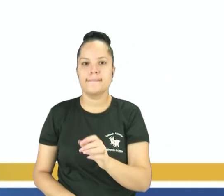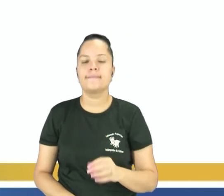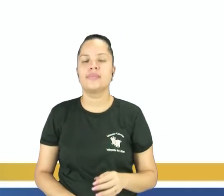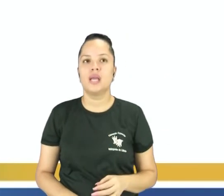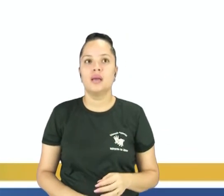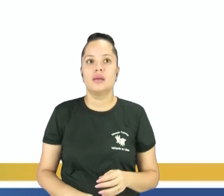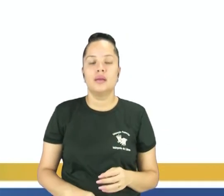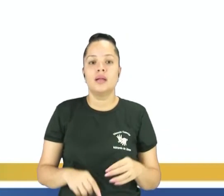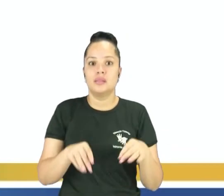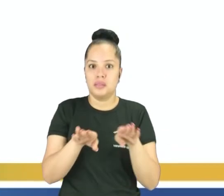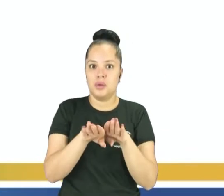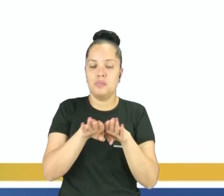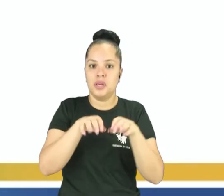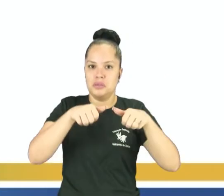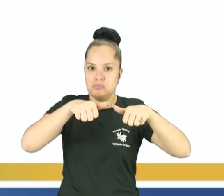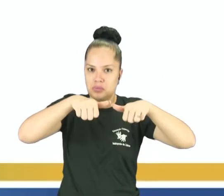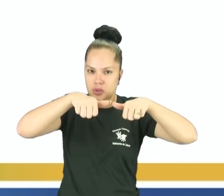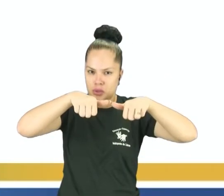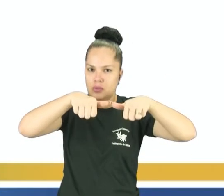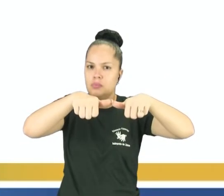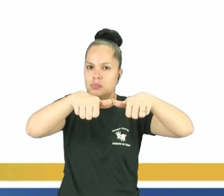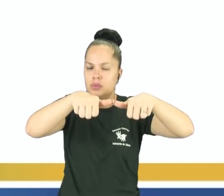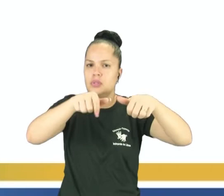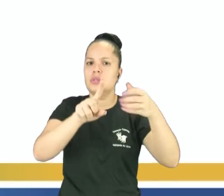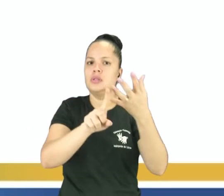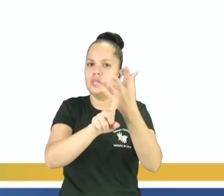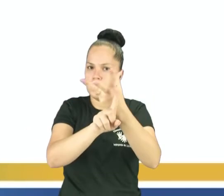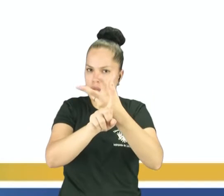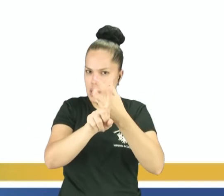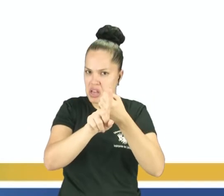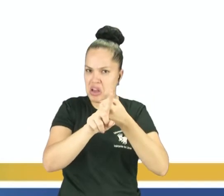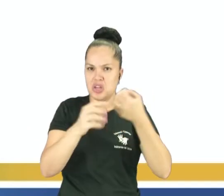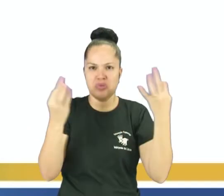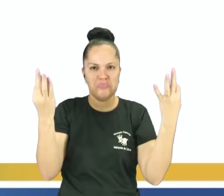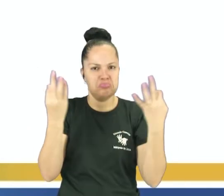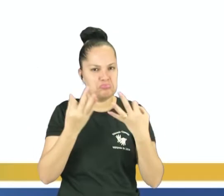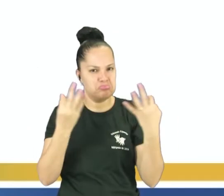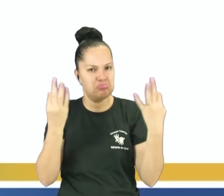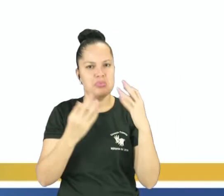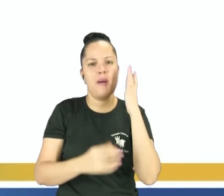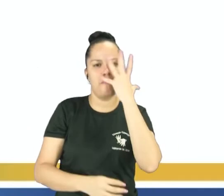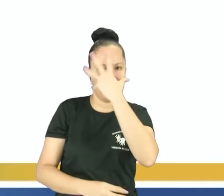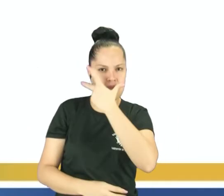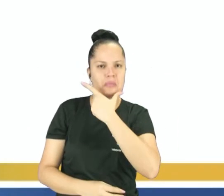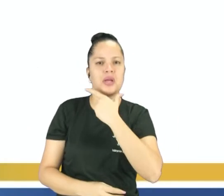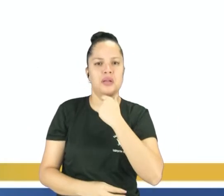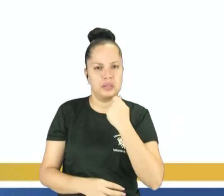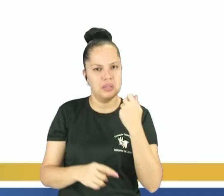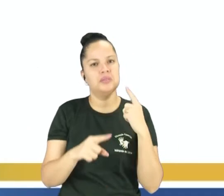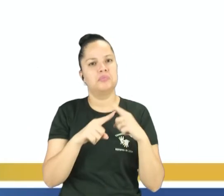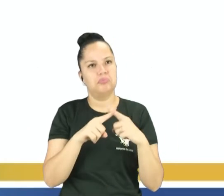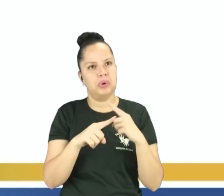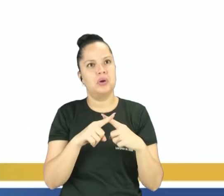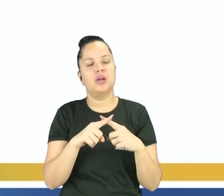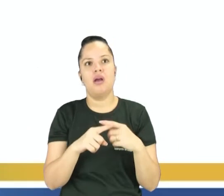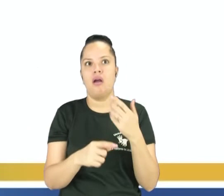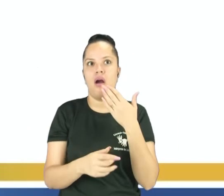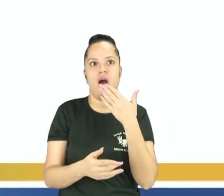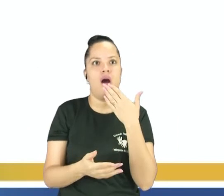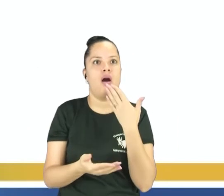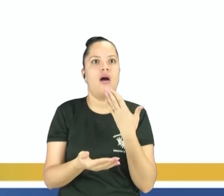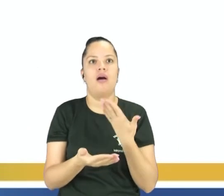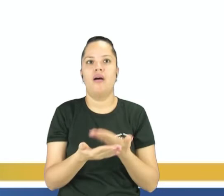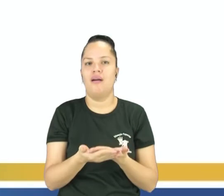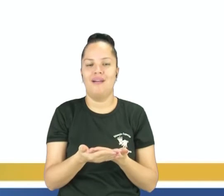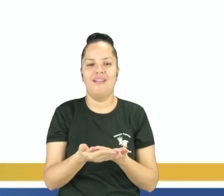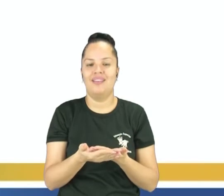da simetria, né, em obras de artes denota perfeição, denota beleza, porque realmente deixa mais encantadora a imagem. Então